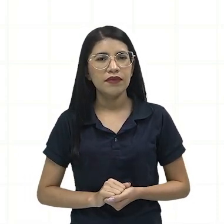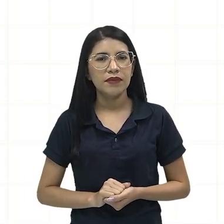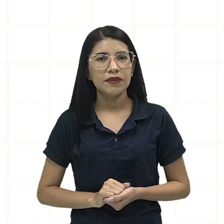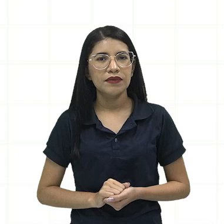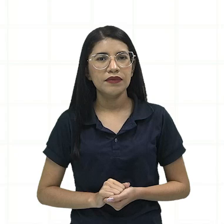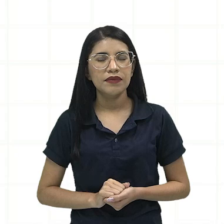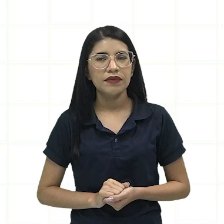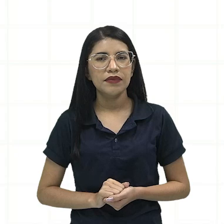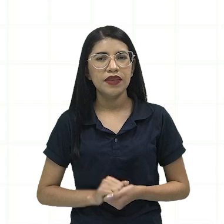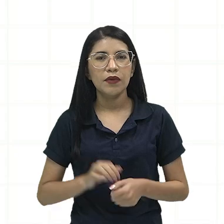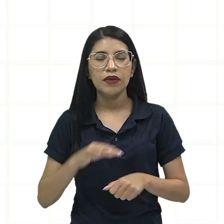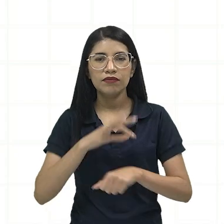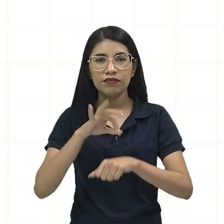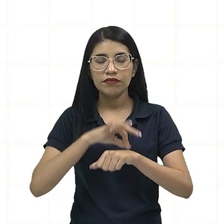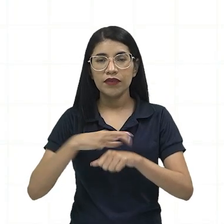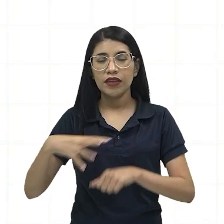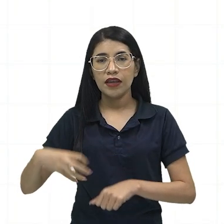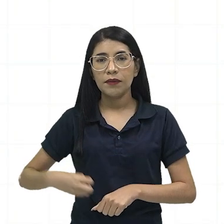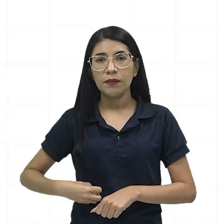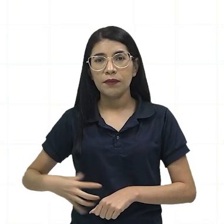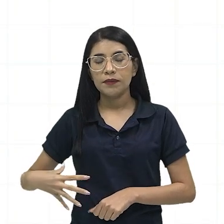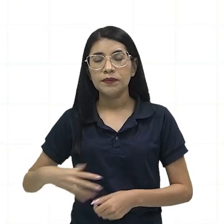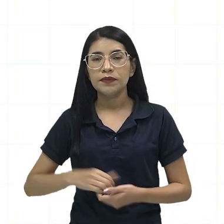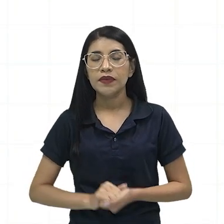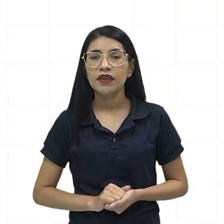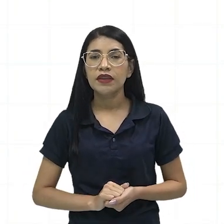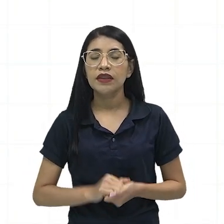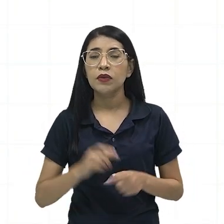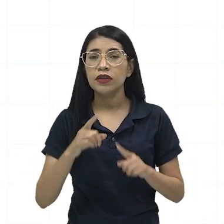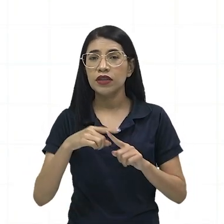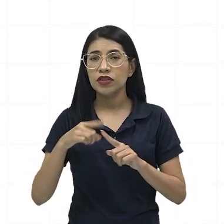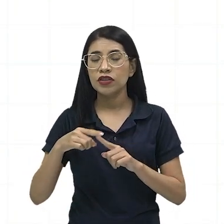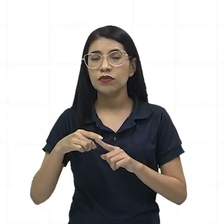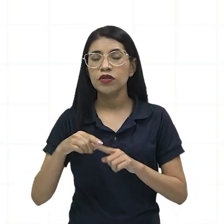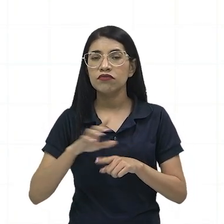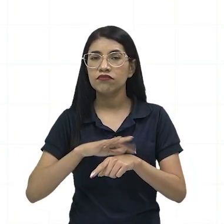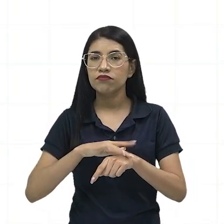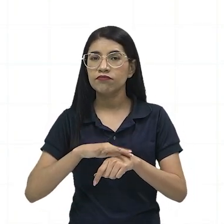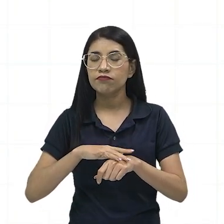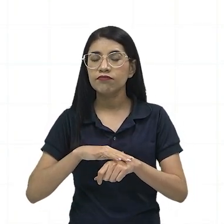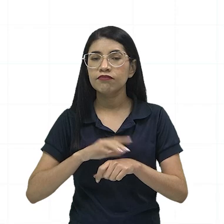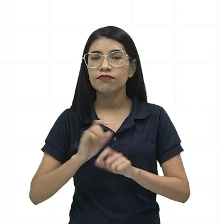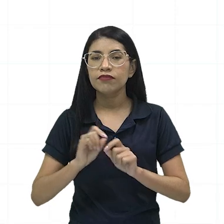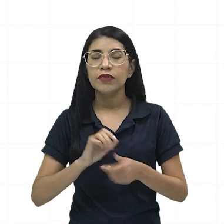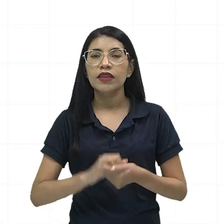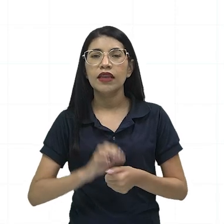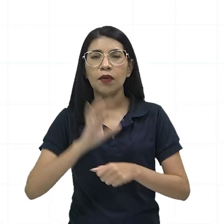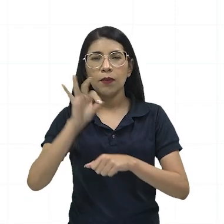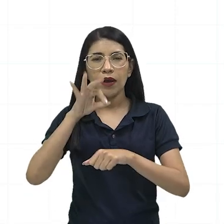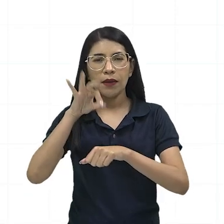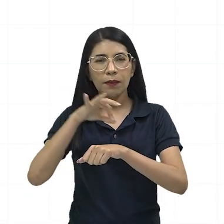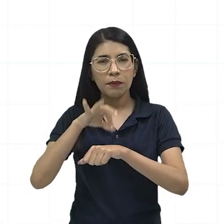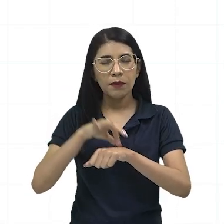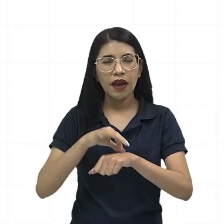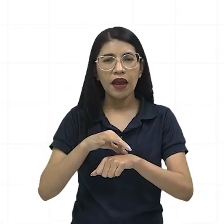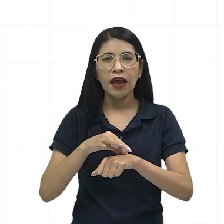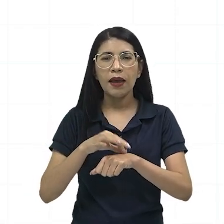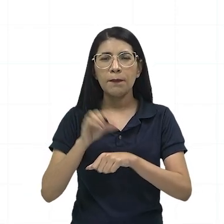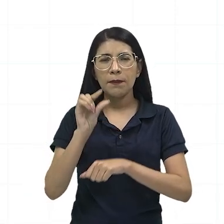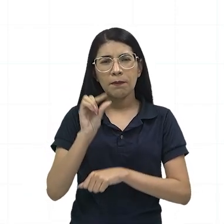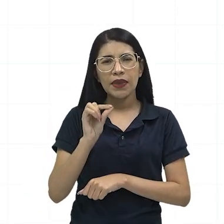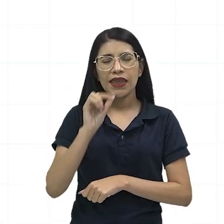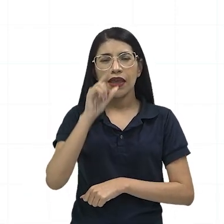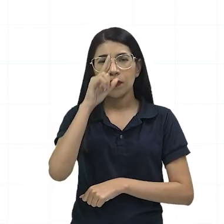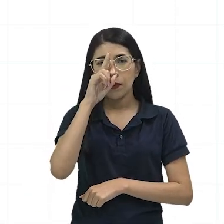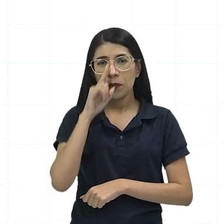doença, os flebotomíneos, né, os vetores, São insetos pequenos, de cor amarelada e